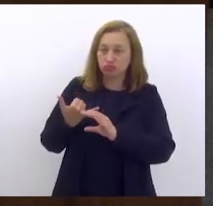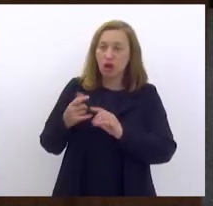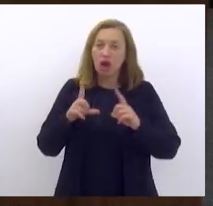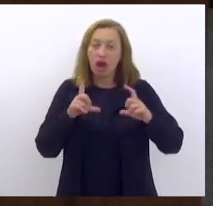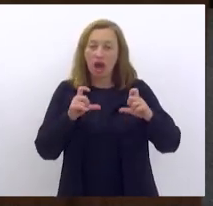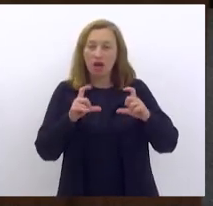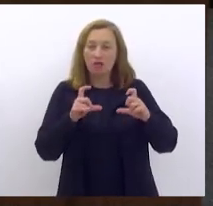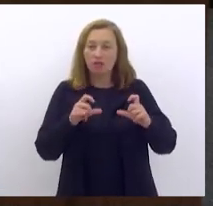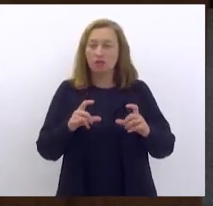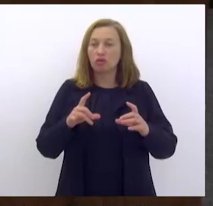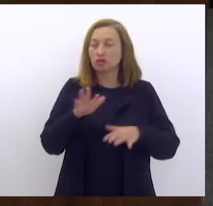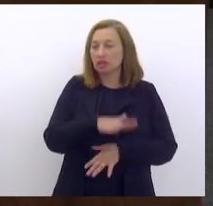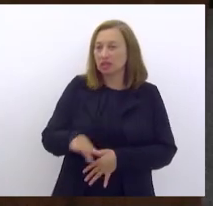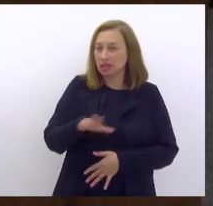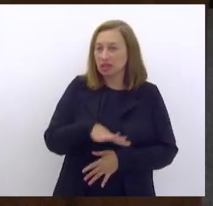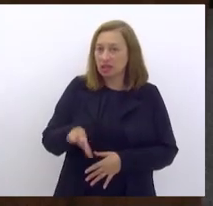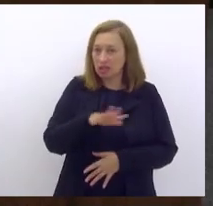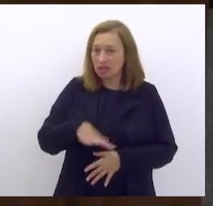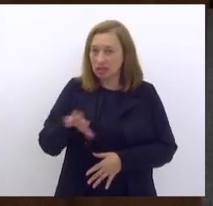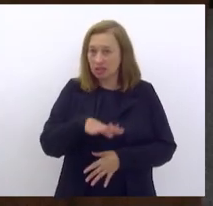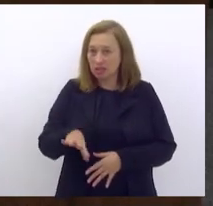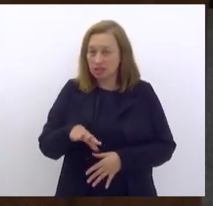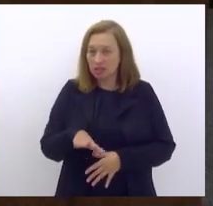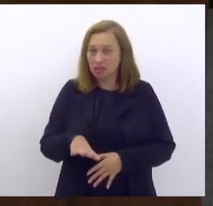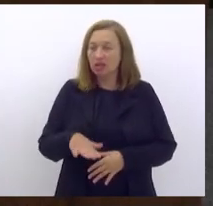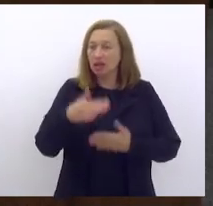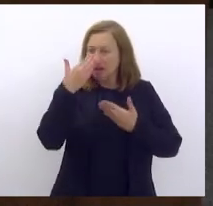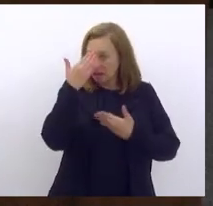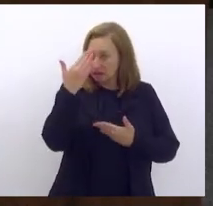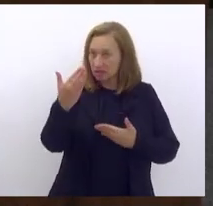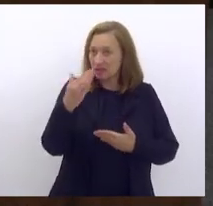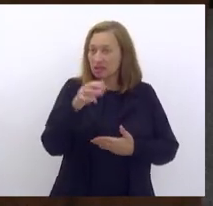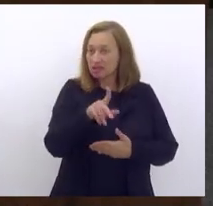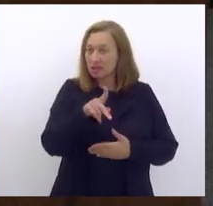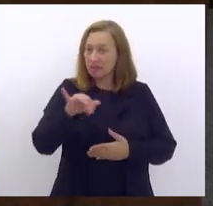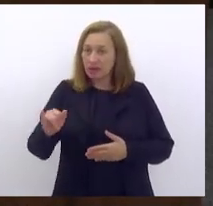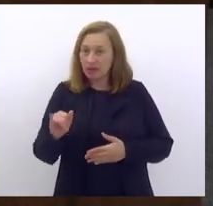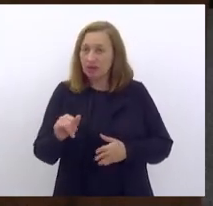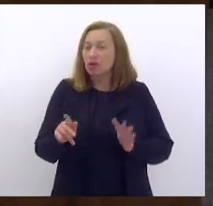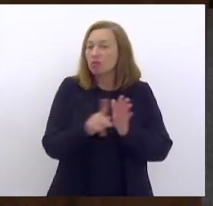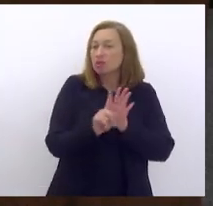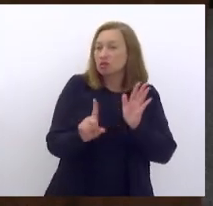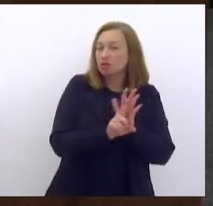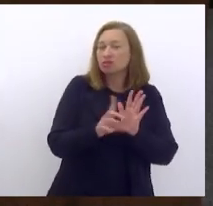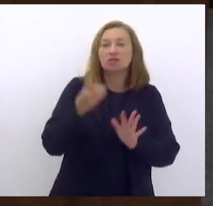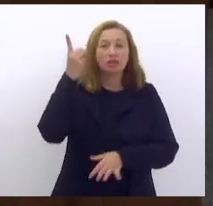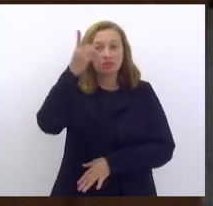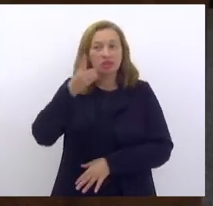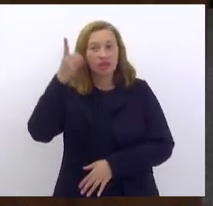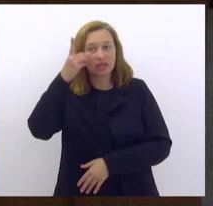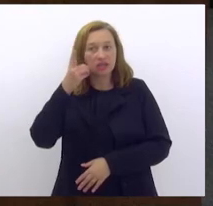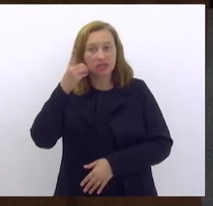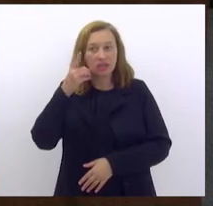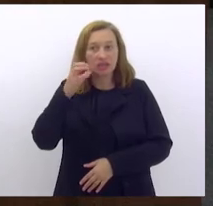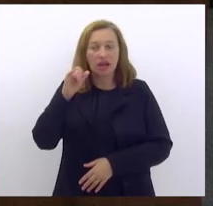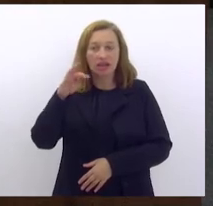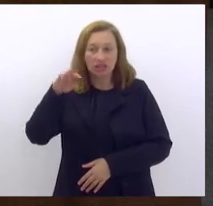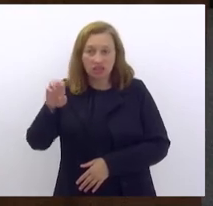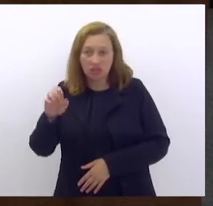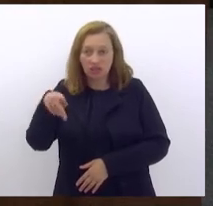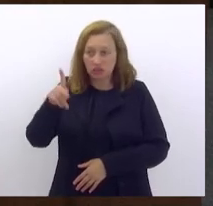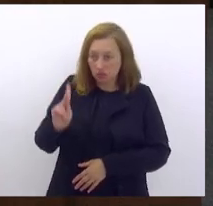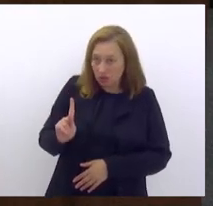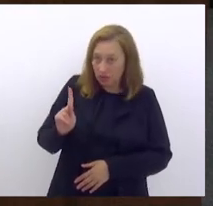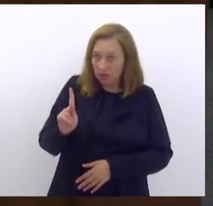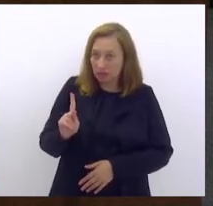da criança que clica lá no... É graças a essa CPI, um projeto de lei à época do deputado Alexandre Knoploch,